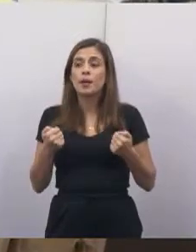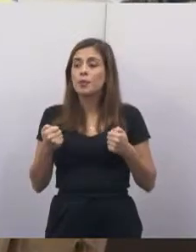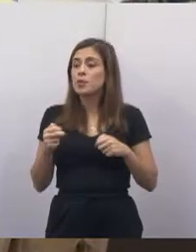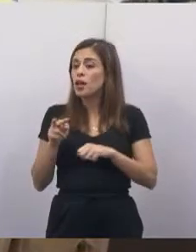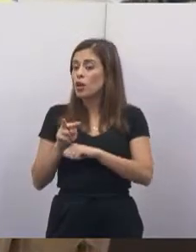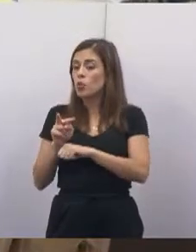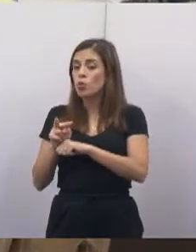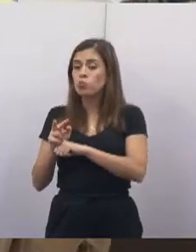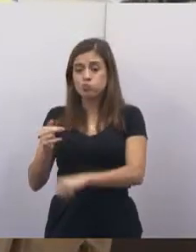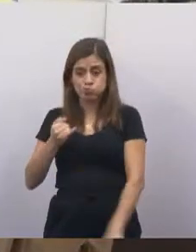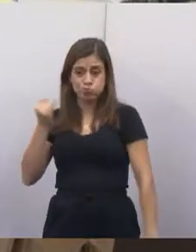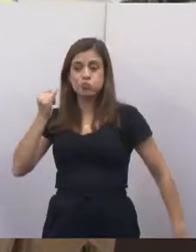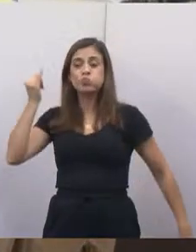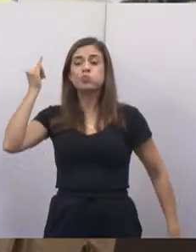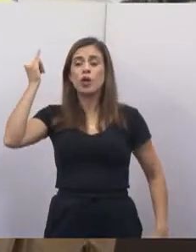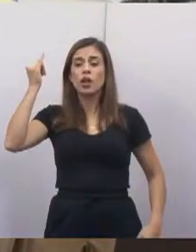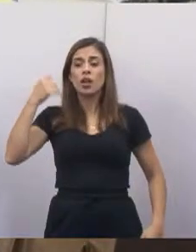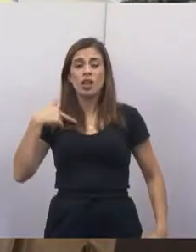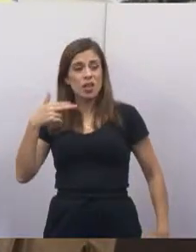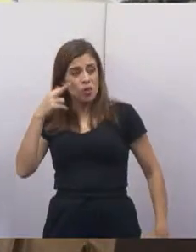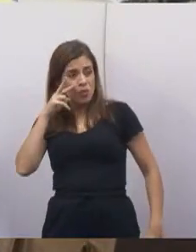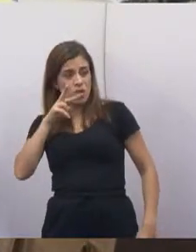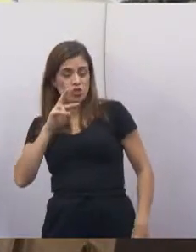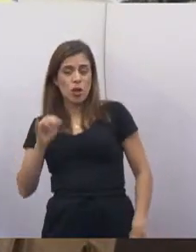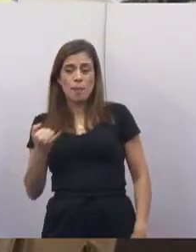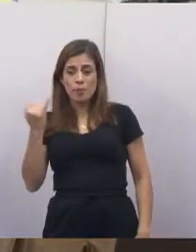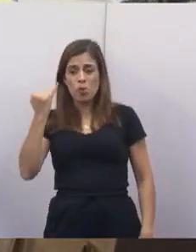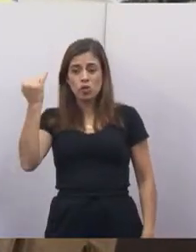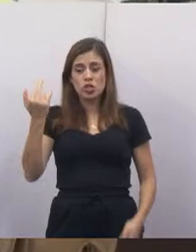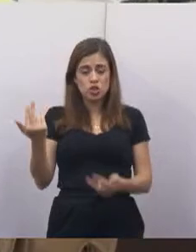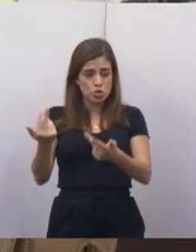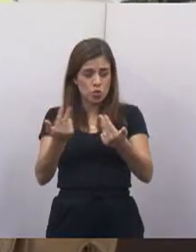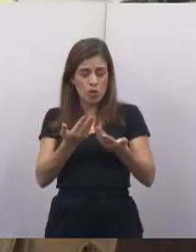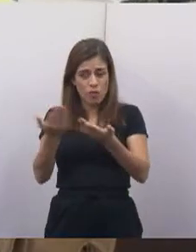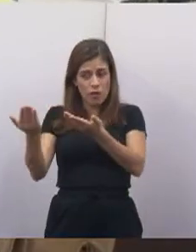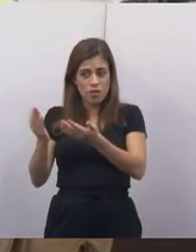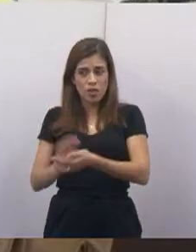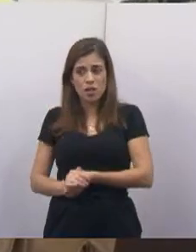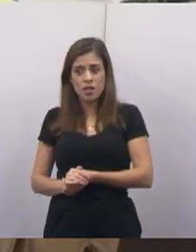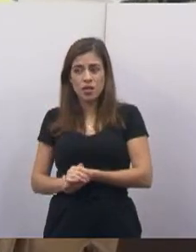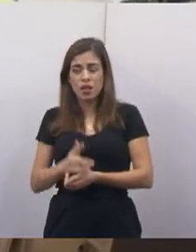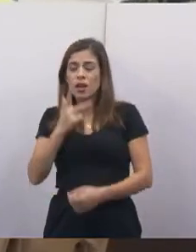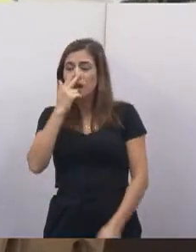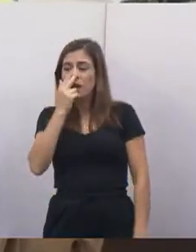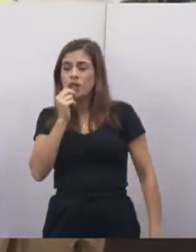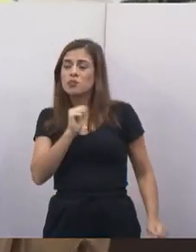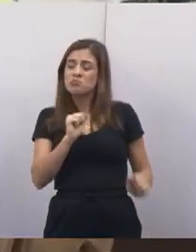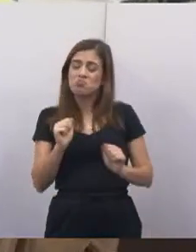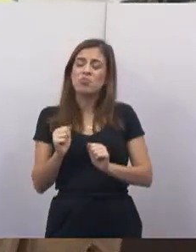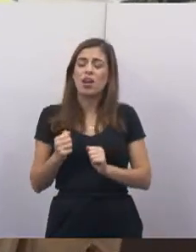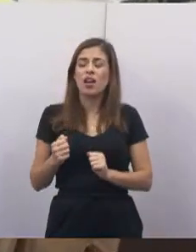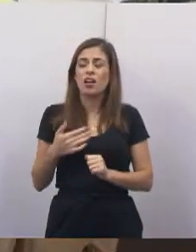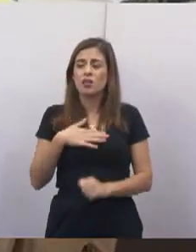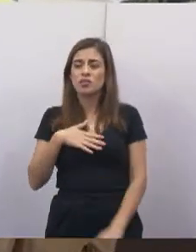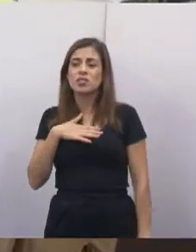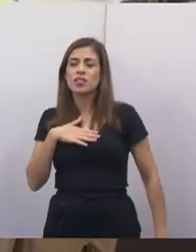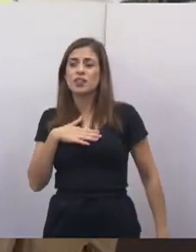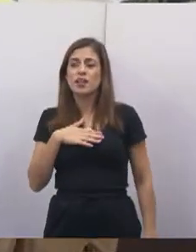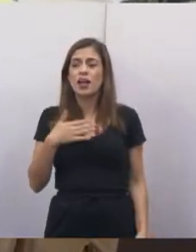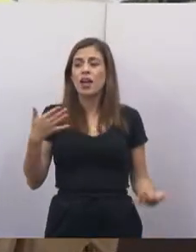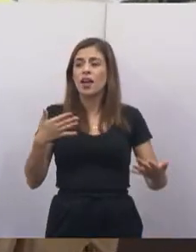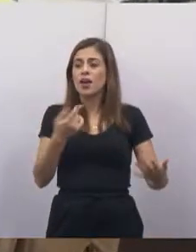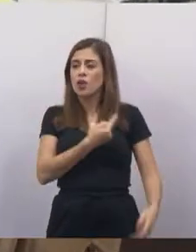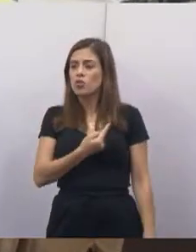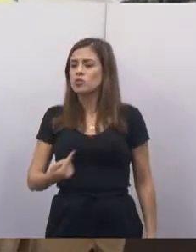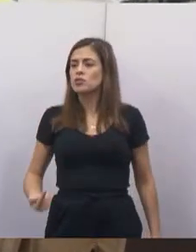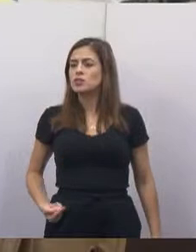com prioridade. Eu enxergo como prioridade assim como Vossa Senhoria, e eu gostaria muito que a gente tivesse. Mas, infelizmente, na atual